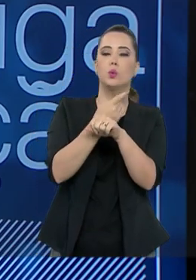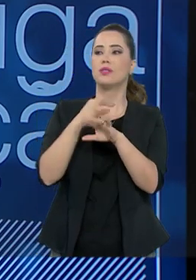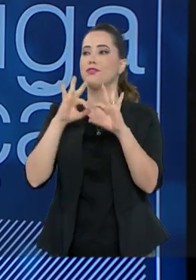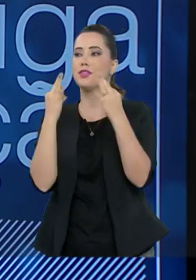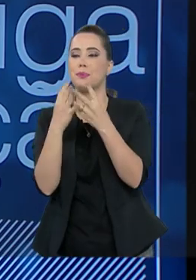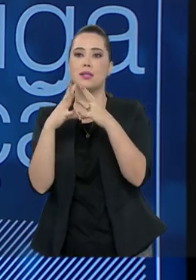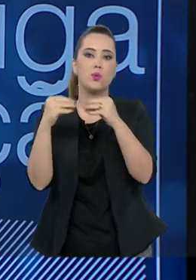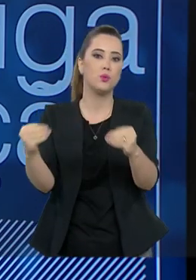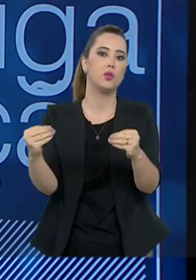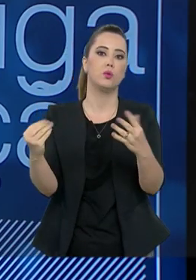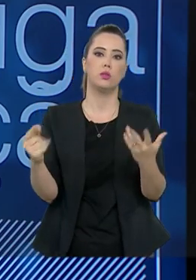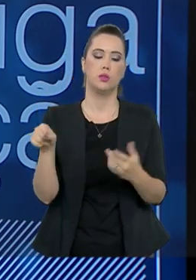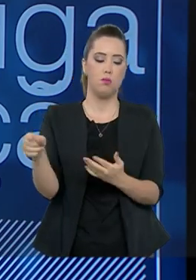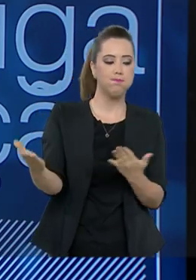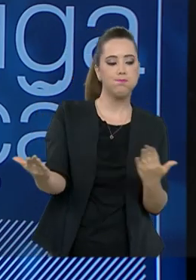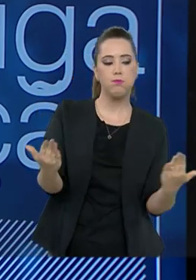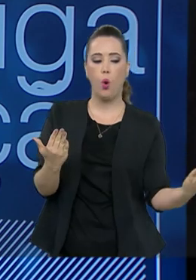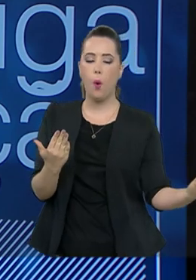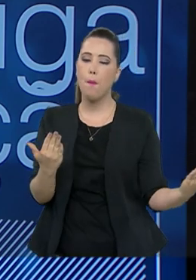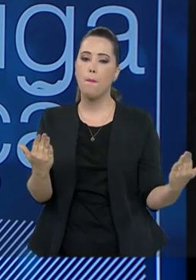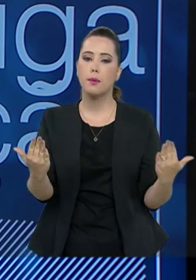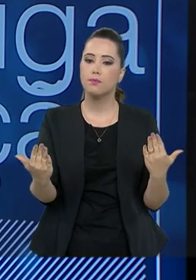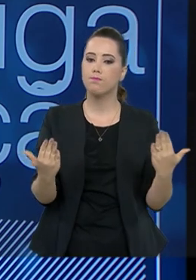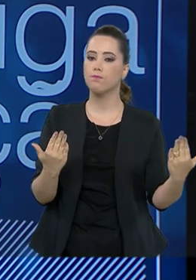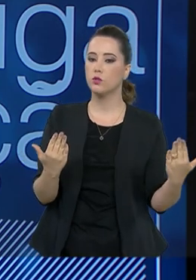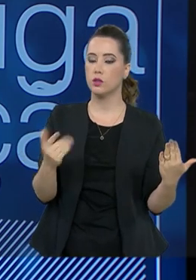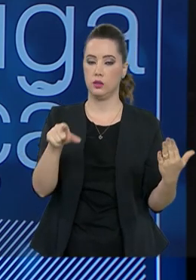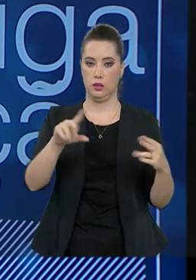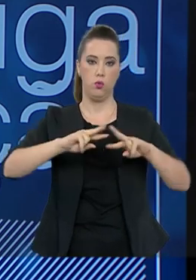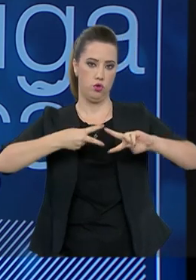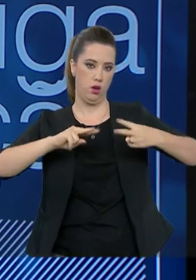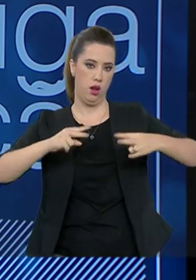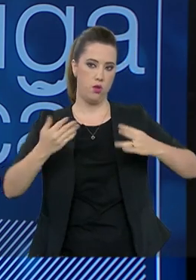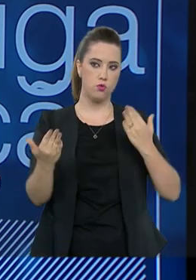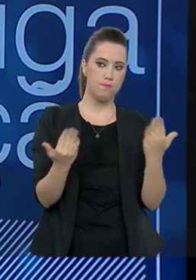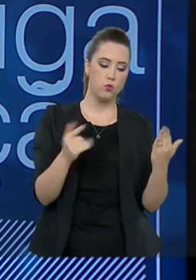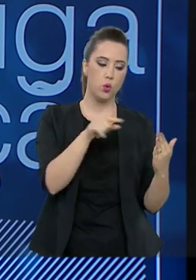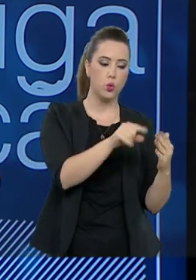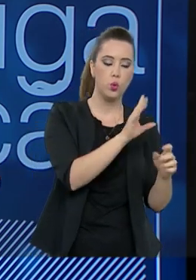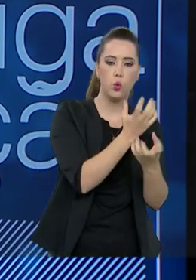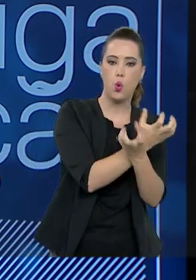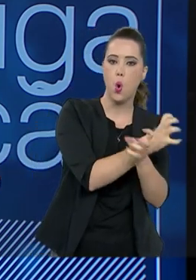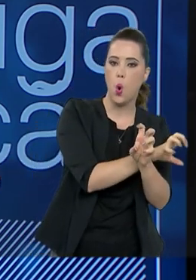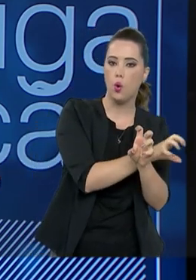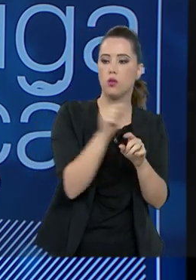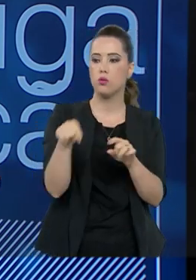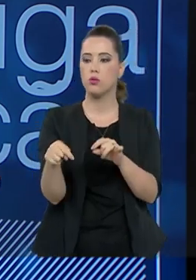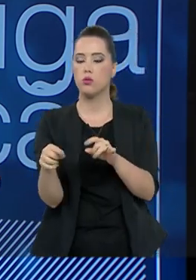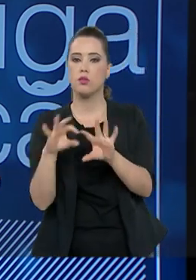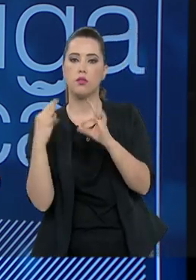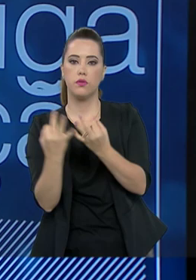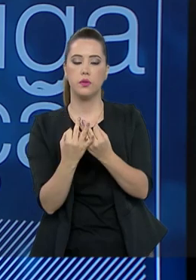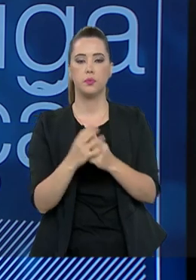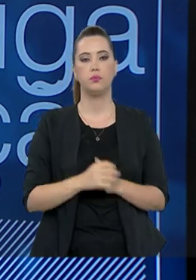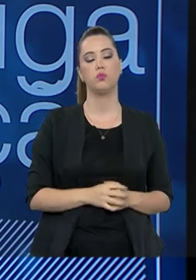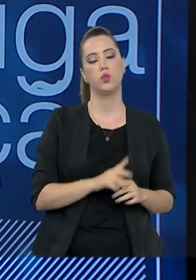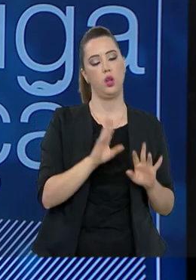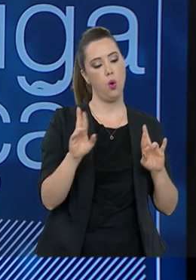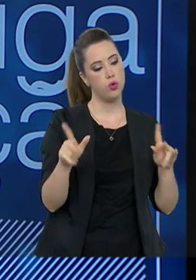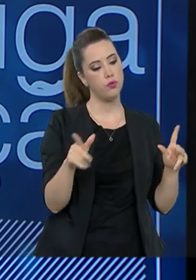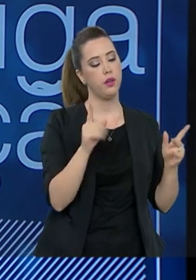outro aspecto do banco de dados que também ocorre e são duas aplicações um tanto independentes que acontecem no mesmo banco,